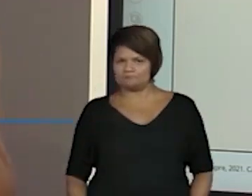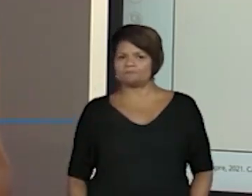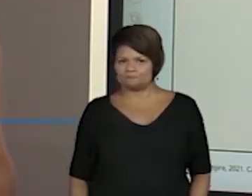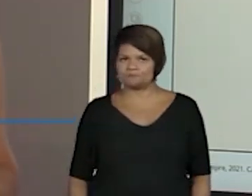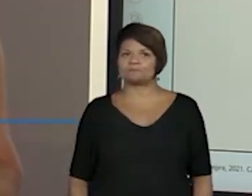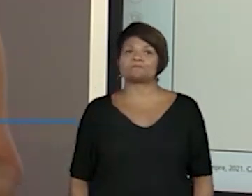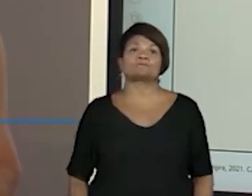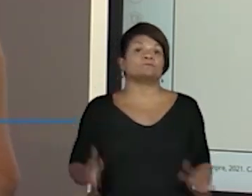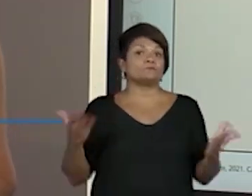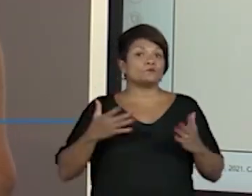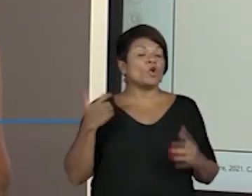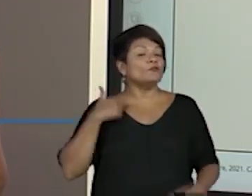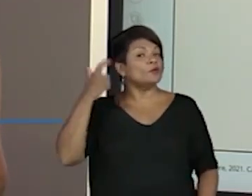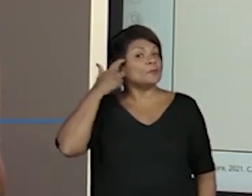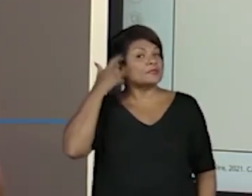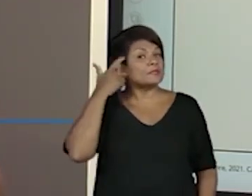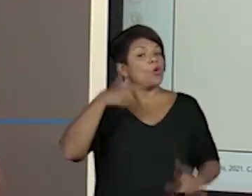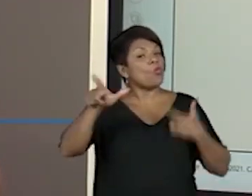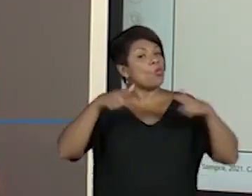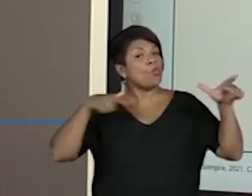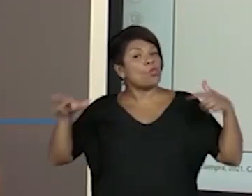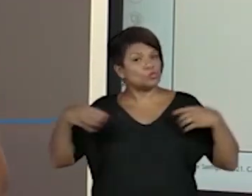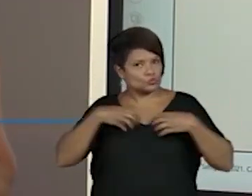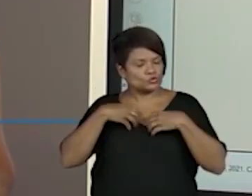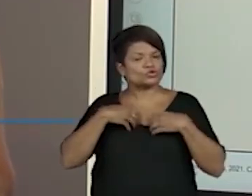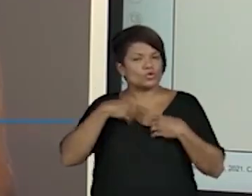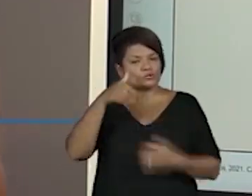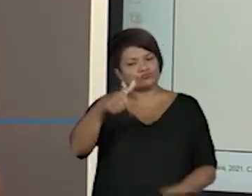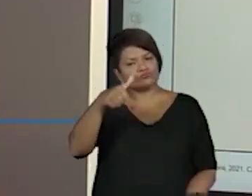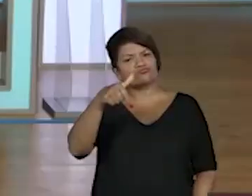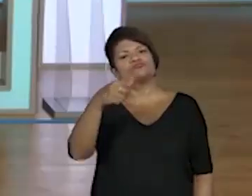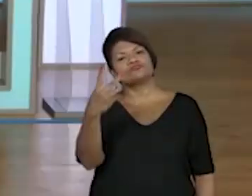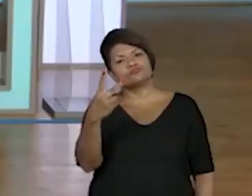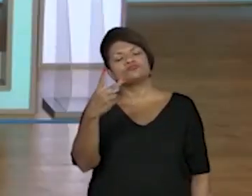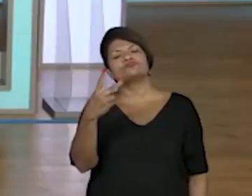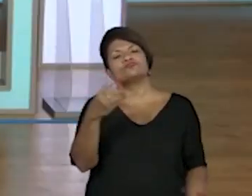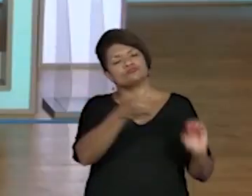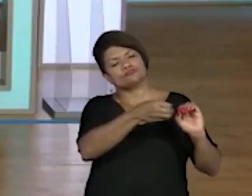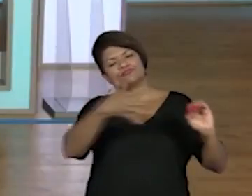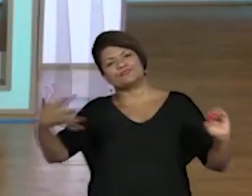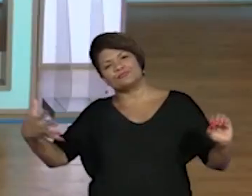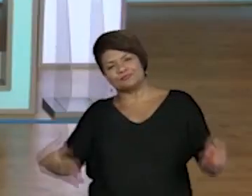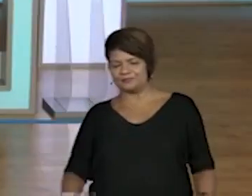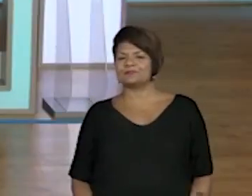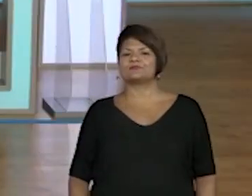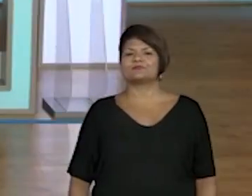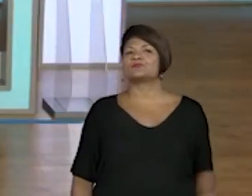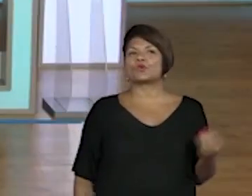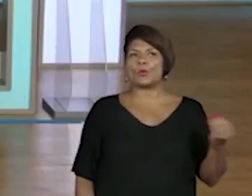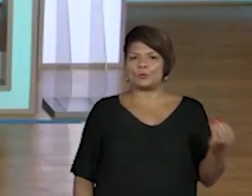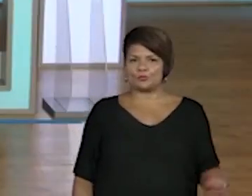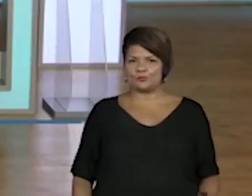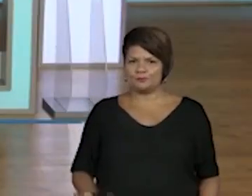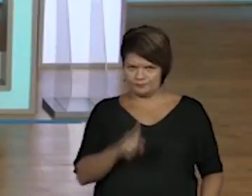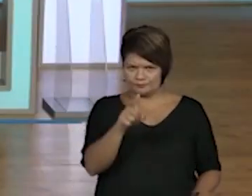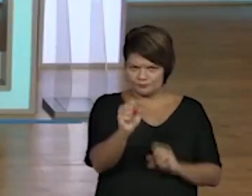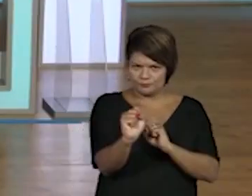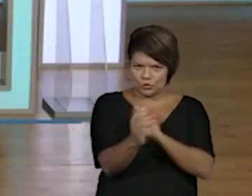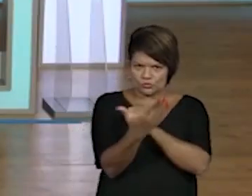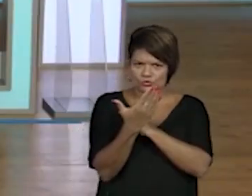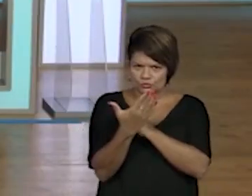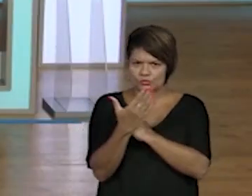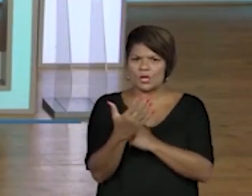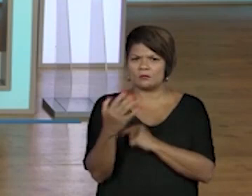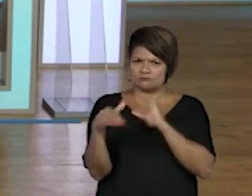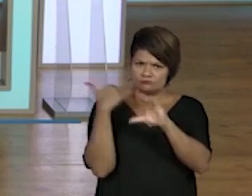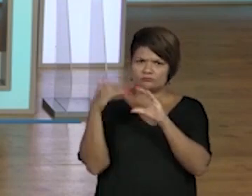agora a gente vai pensar em outras formas de escrever o 72, esse tal 72. Será que eles podem nos ajudar e colocando